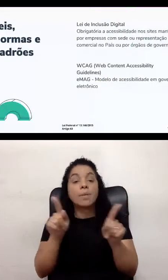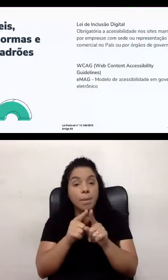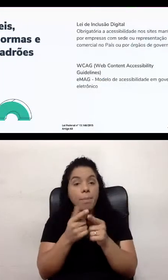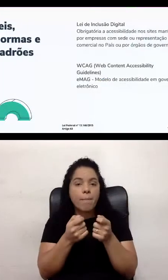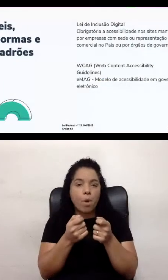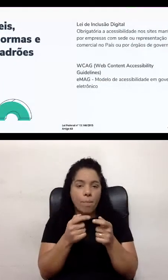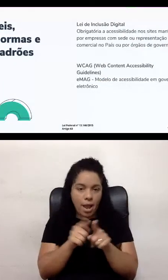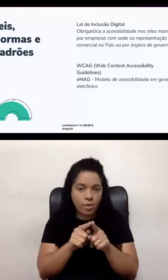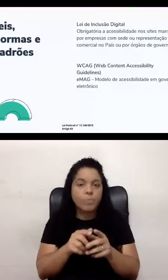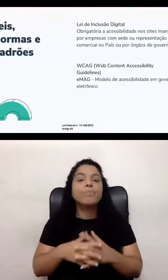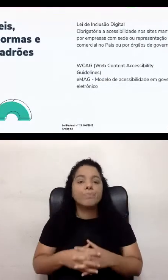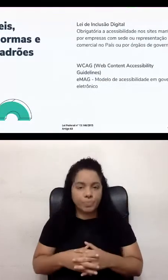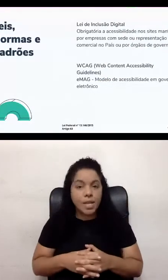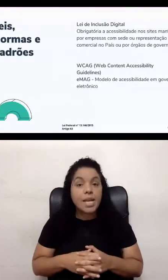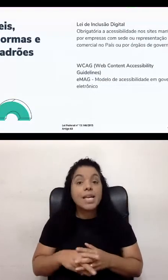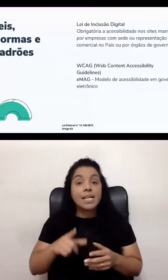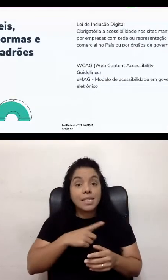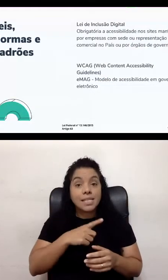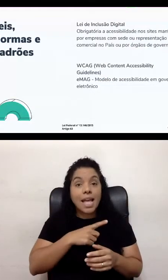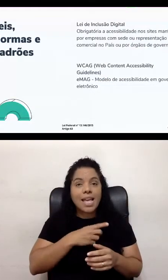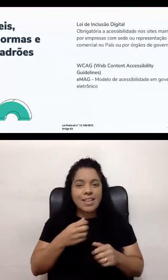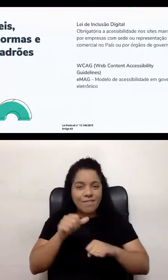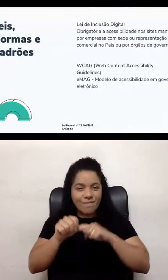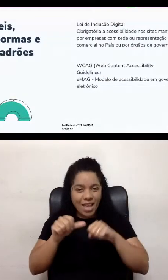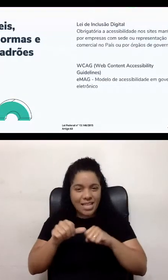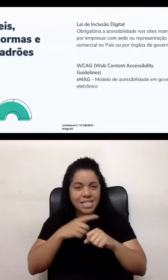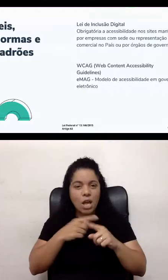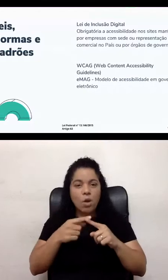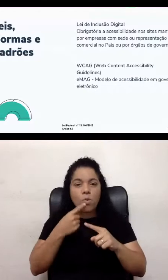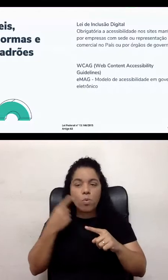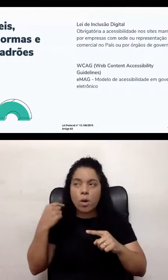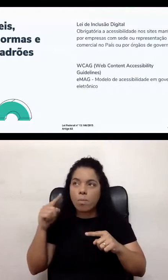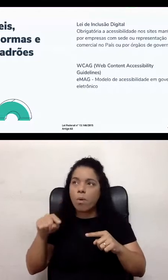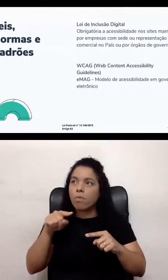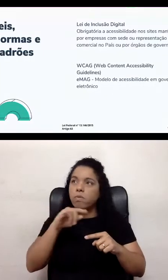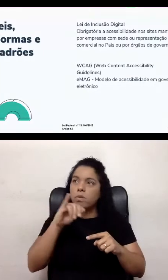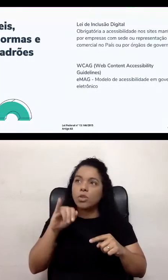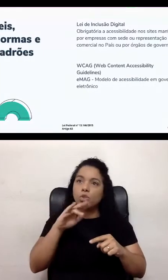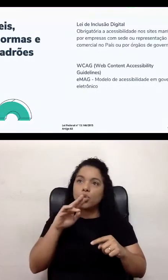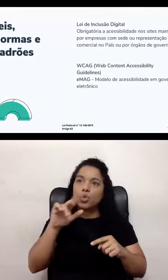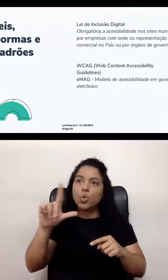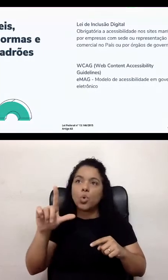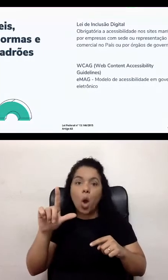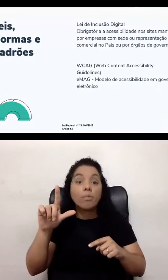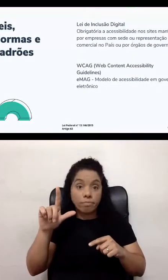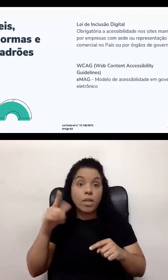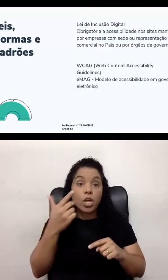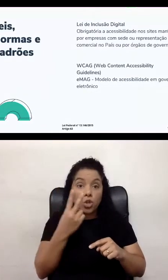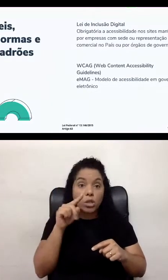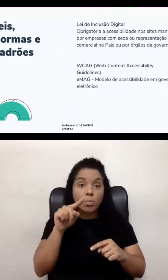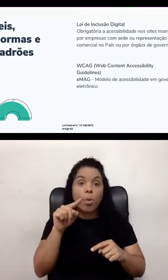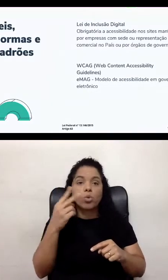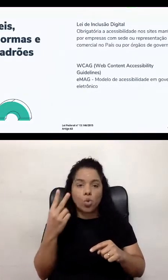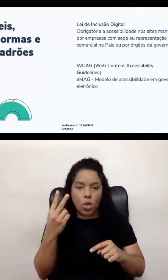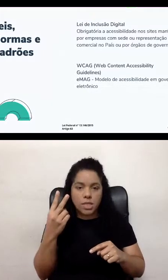tá, gente? Nós temos a nova versão dela, a que foi agora em julho, saiu a 2.2, tá?